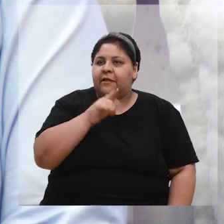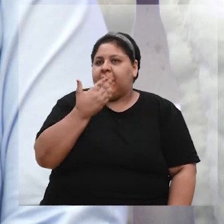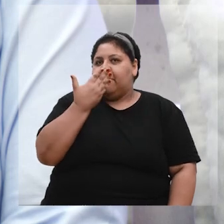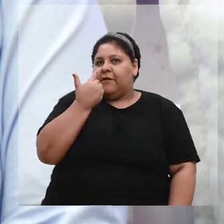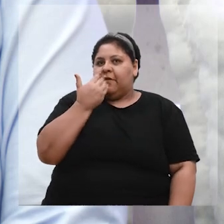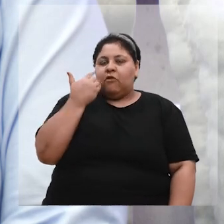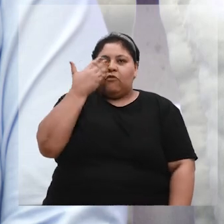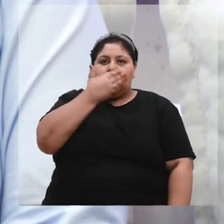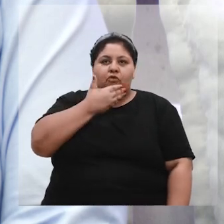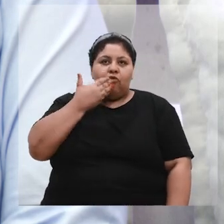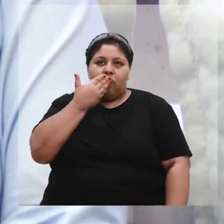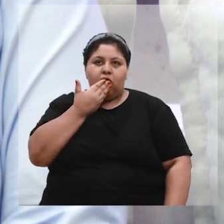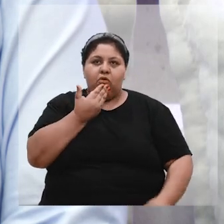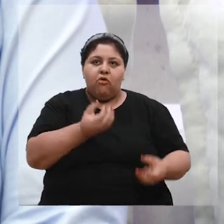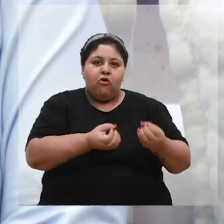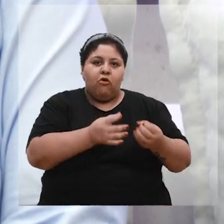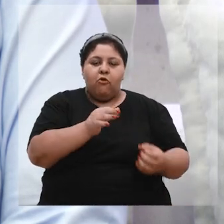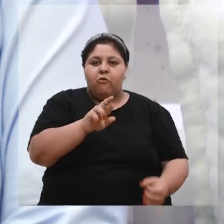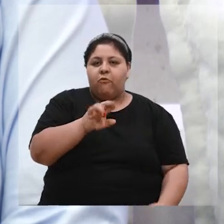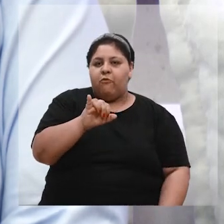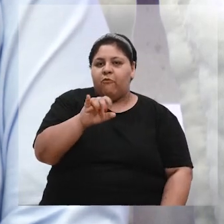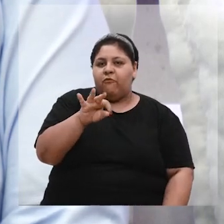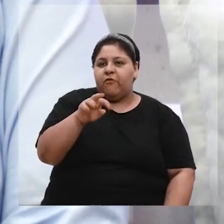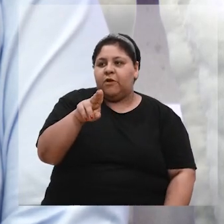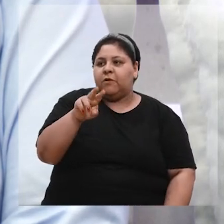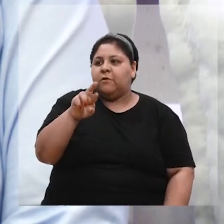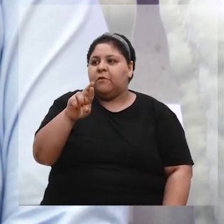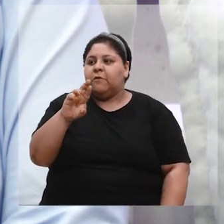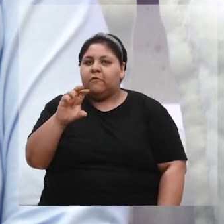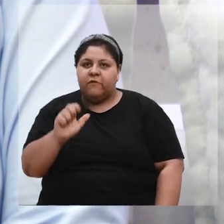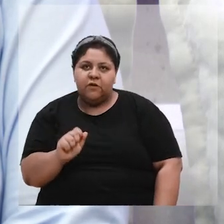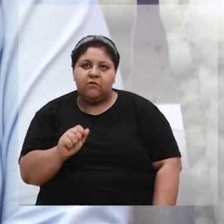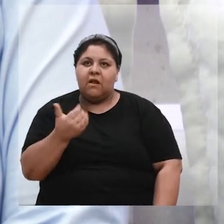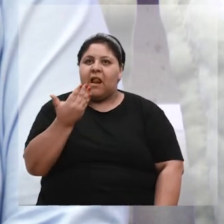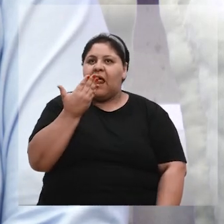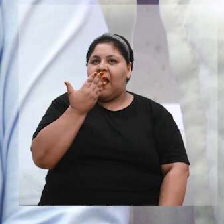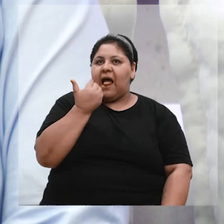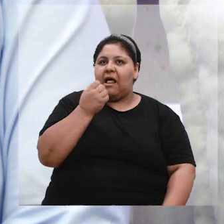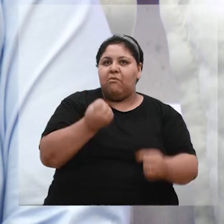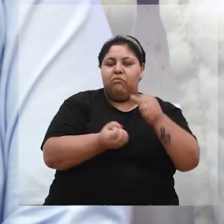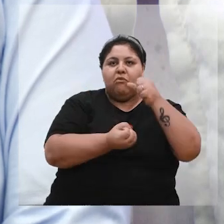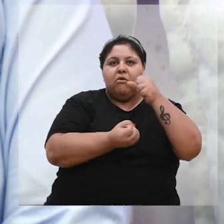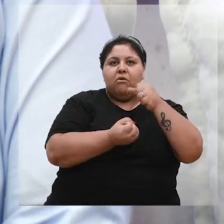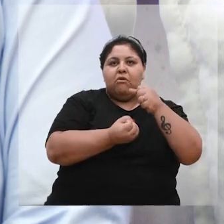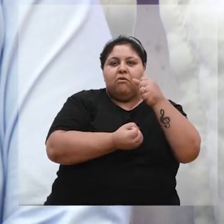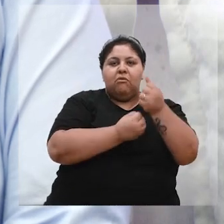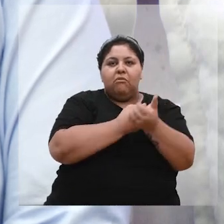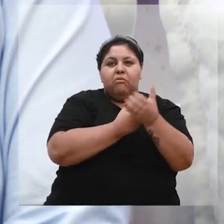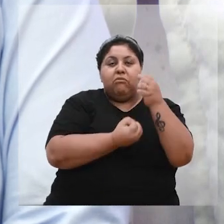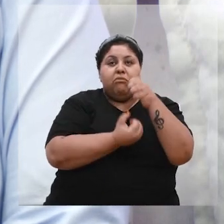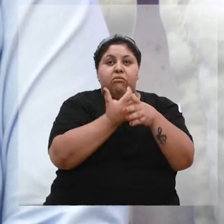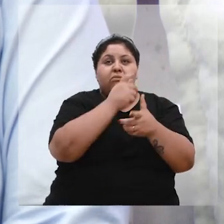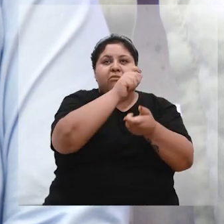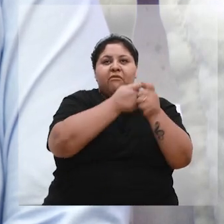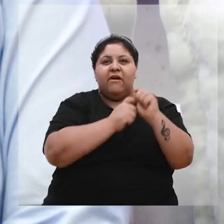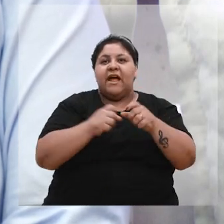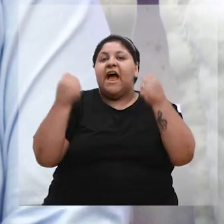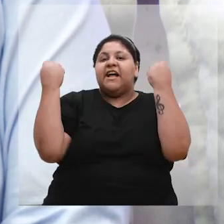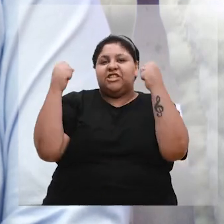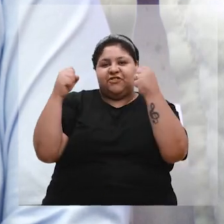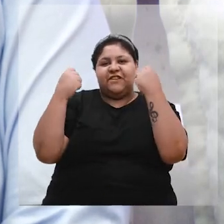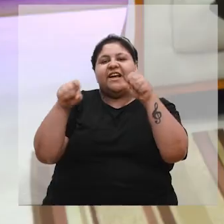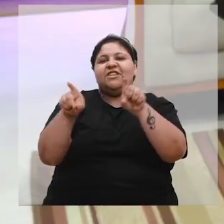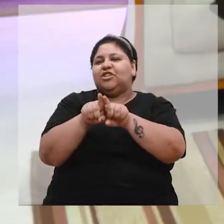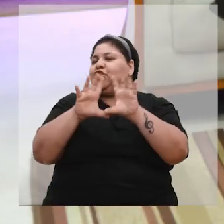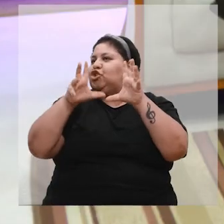não comer açúcar, fritura, né, alimentos processados, atividade física. Acho